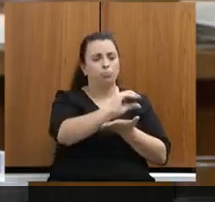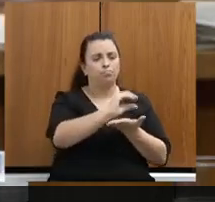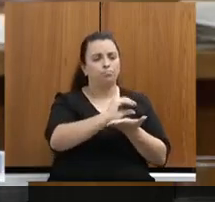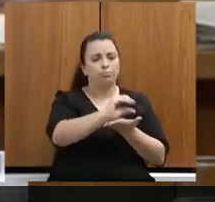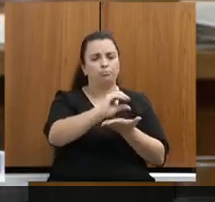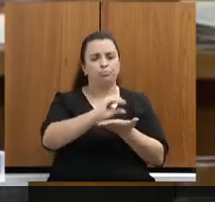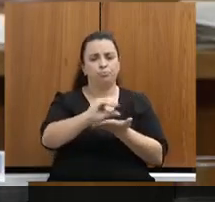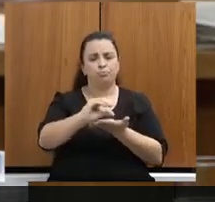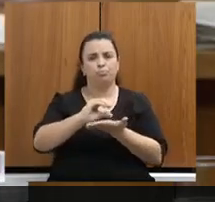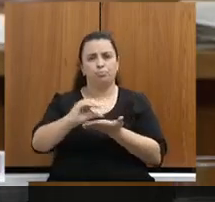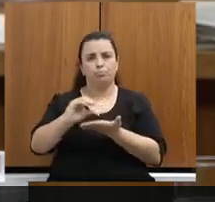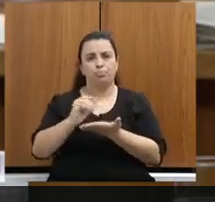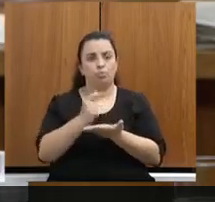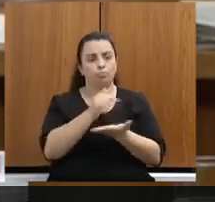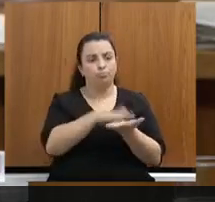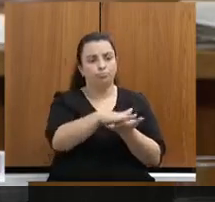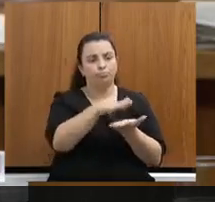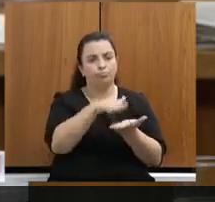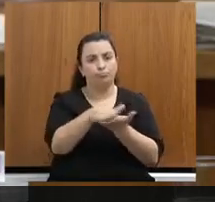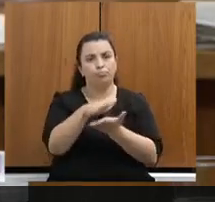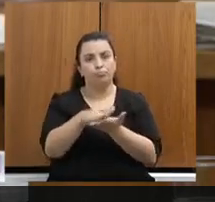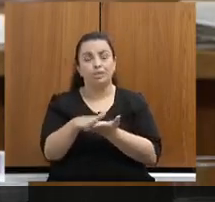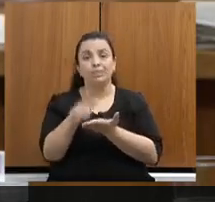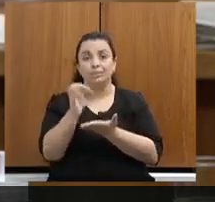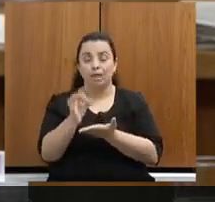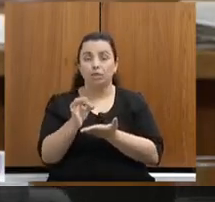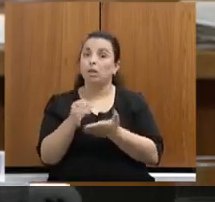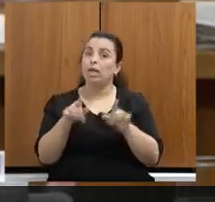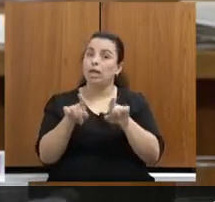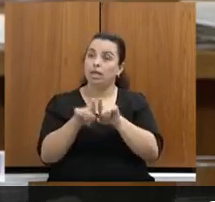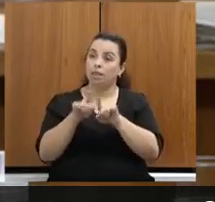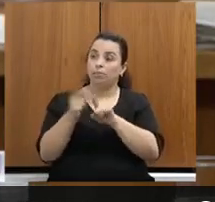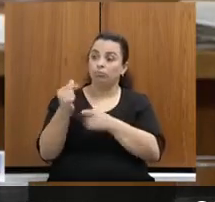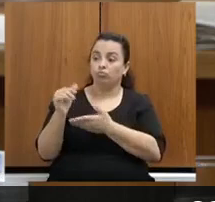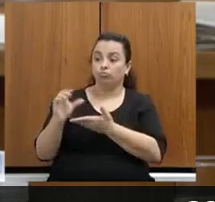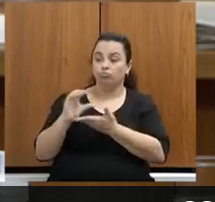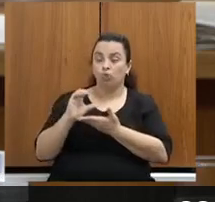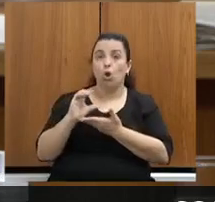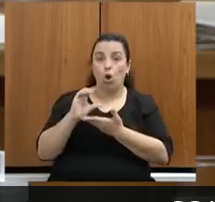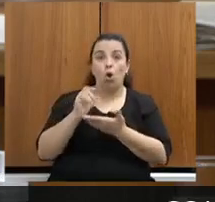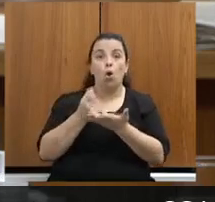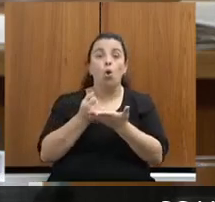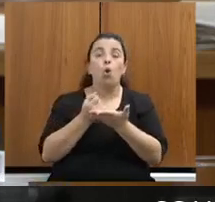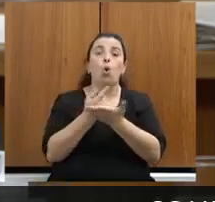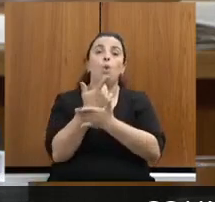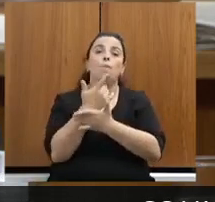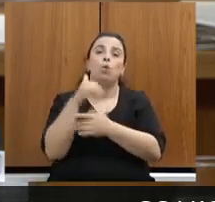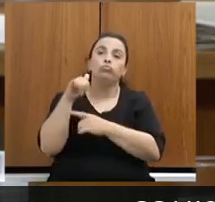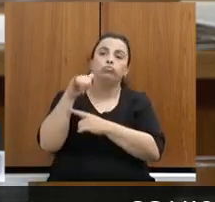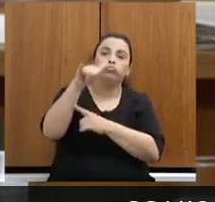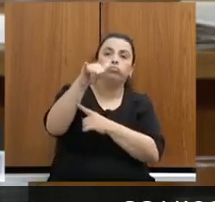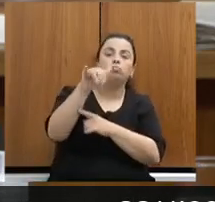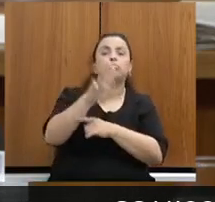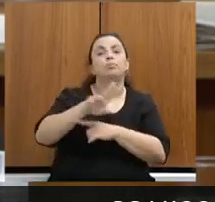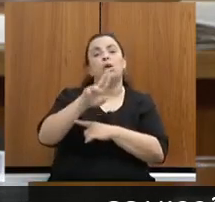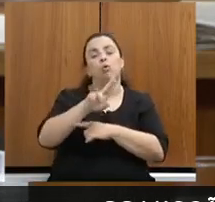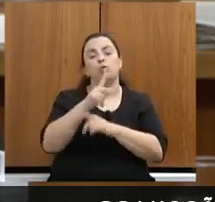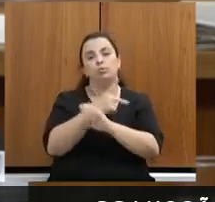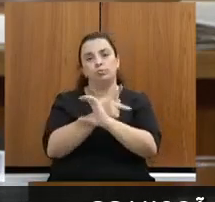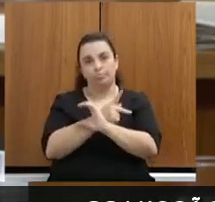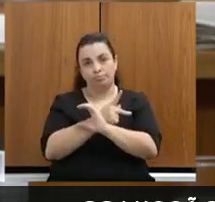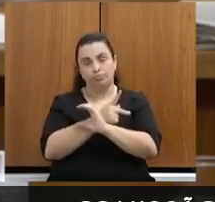realmente aquisição de uma nova aeronave para polícia civil nós hoje temos